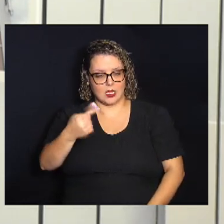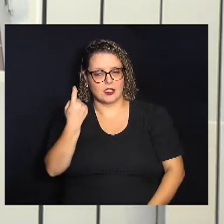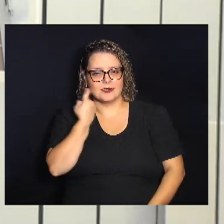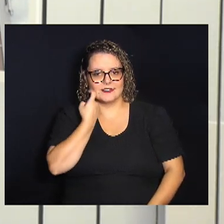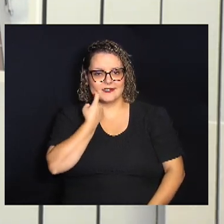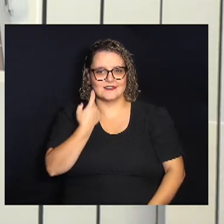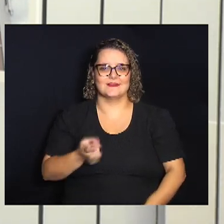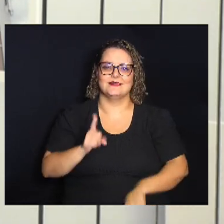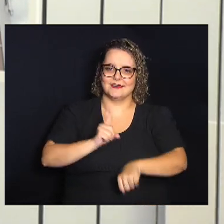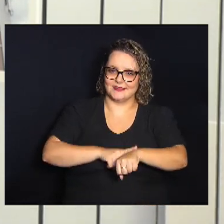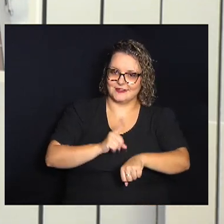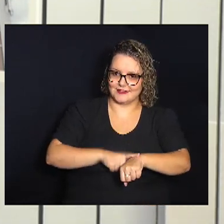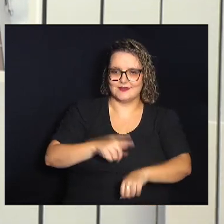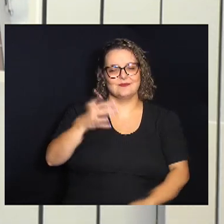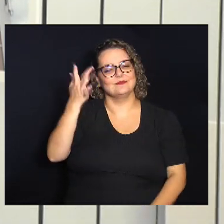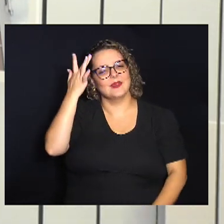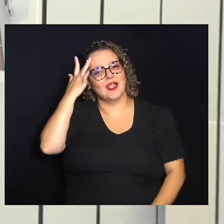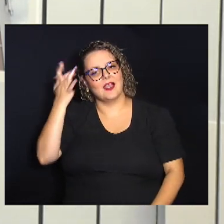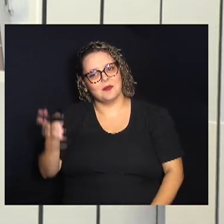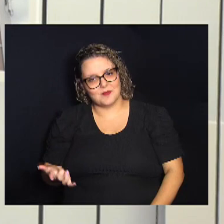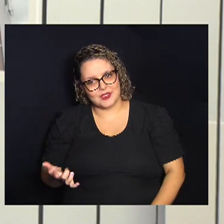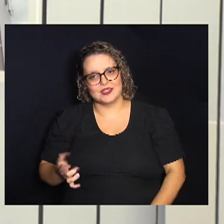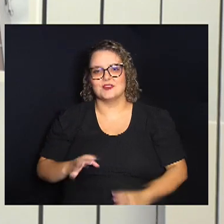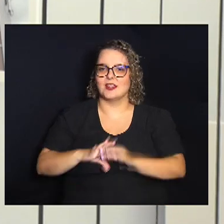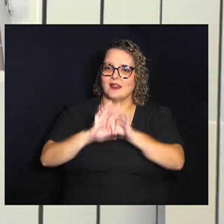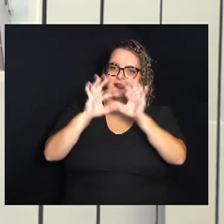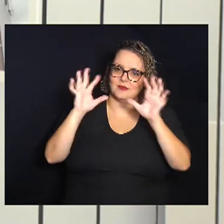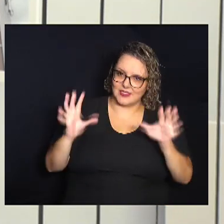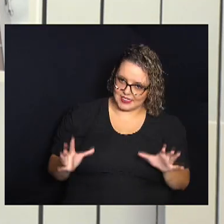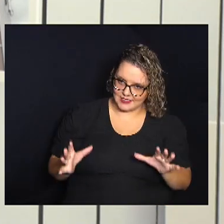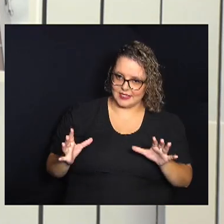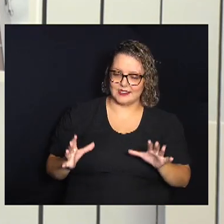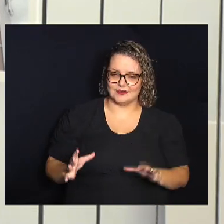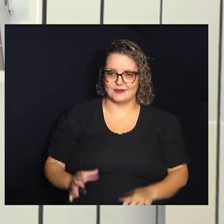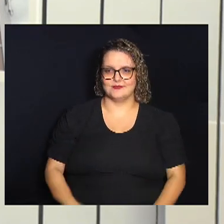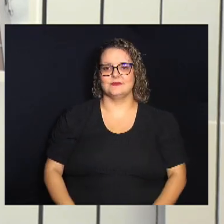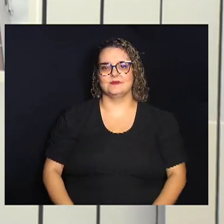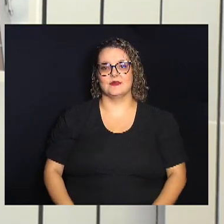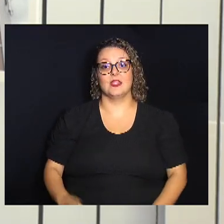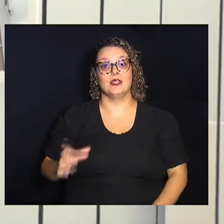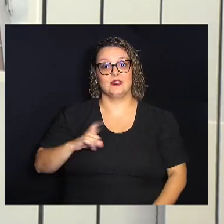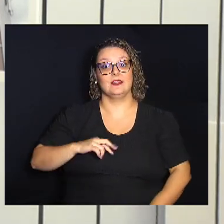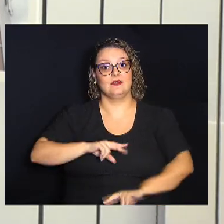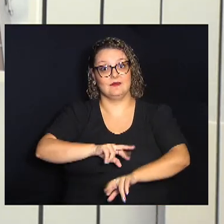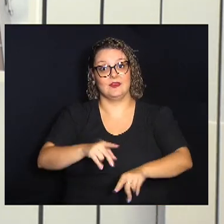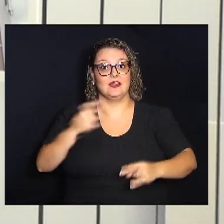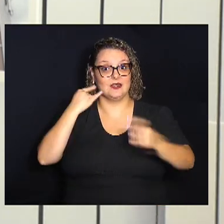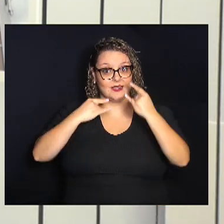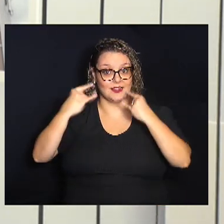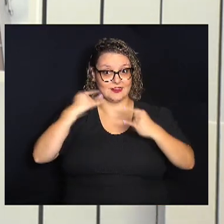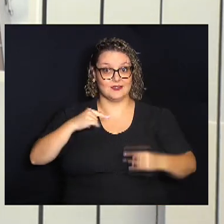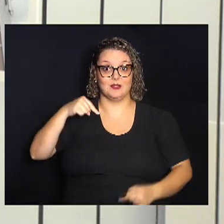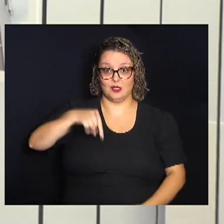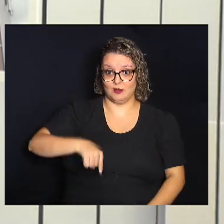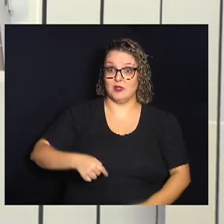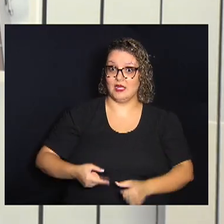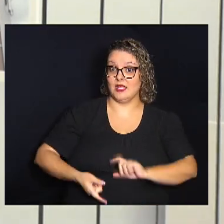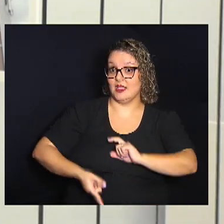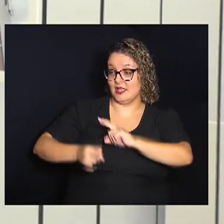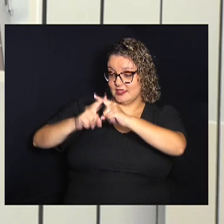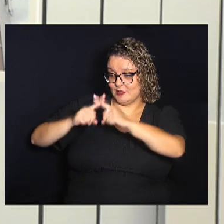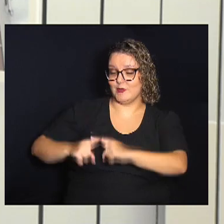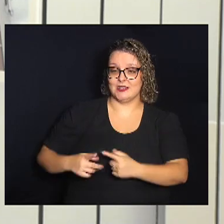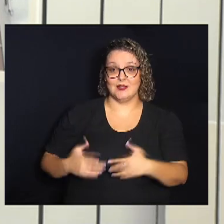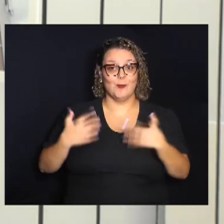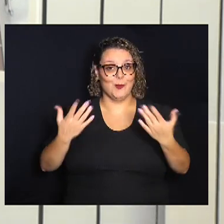a partir de amanhã já estão disponíveis e terão aí muitas atrações para esta partida.